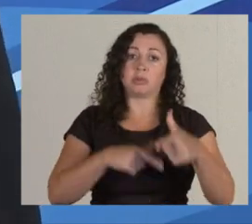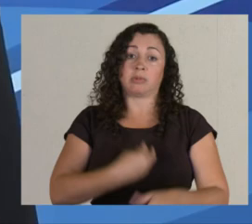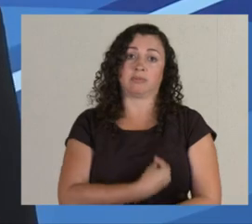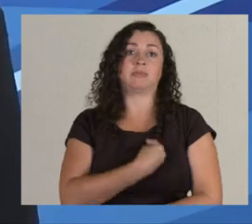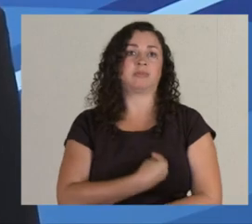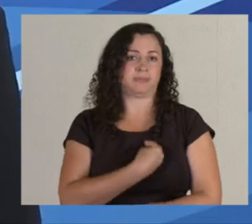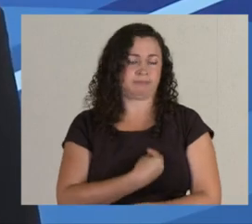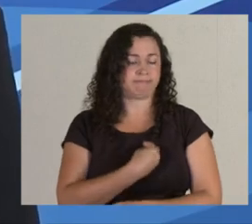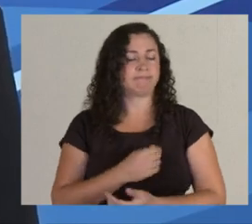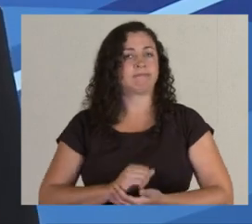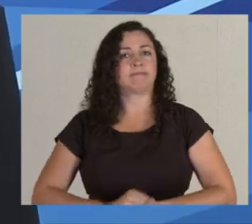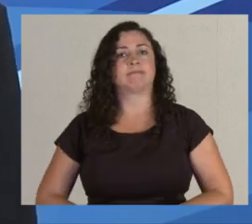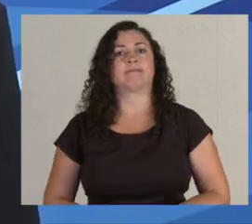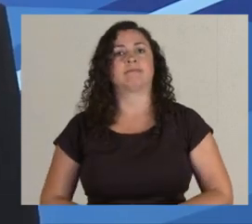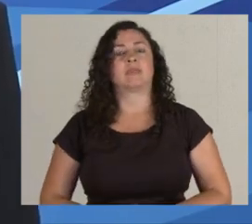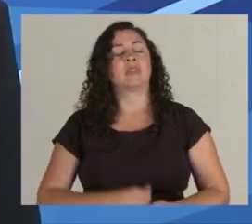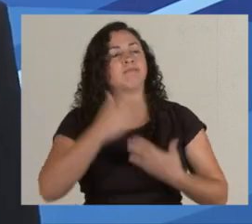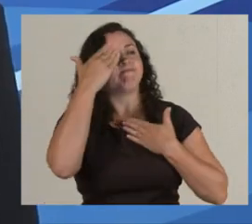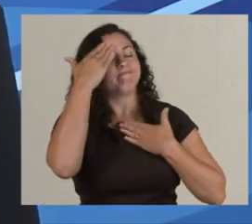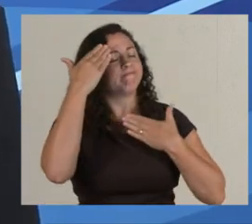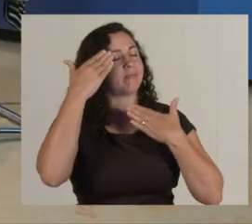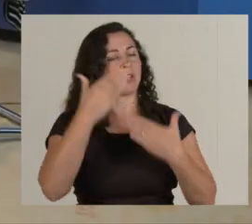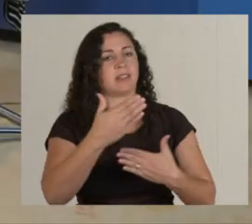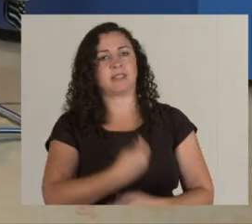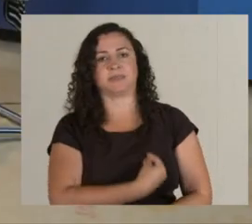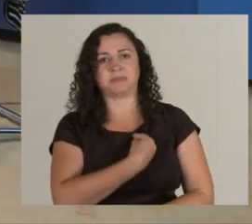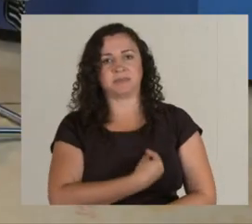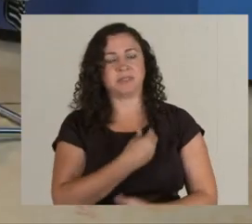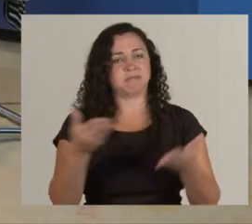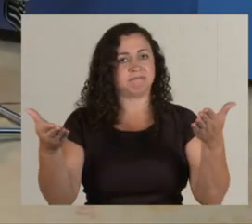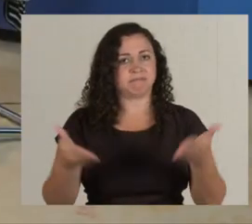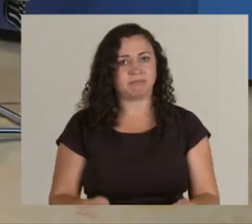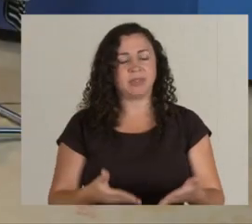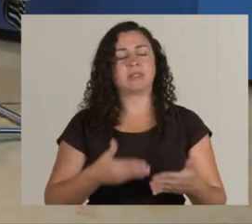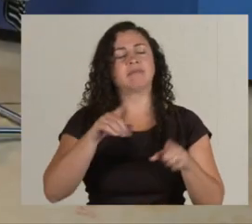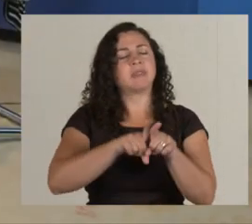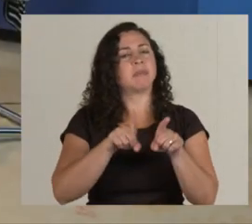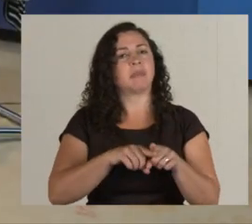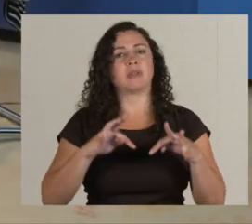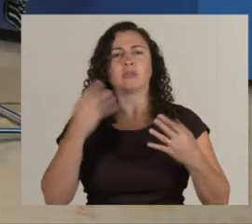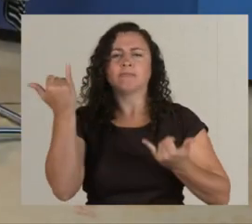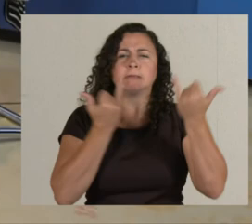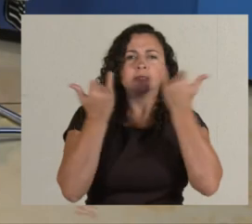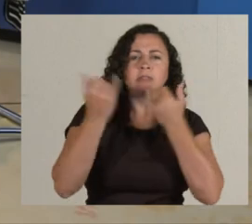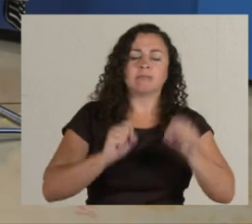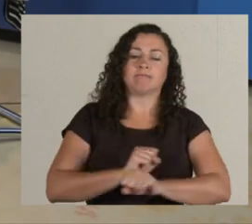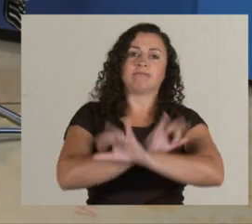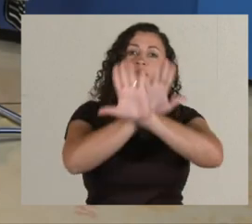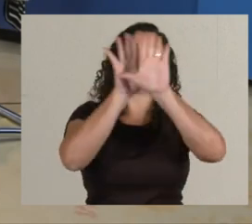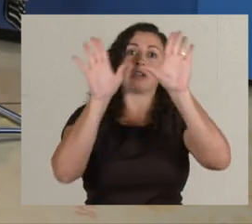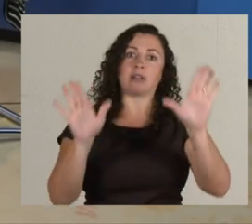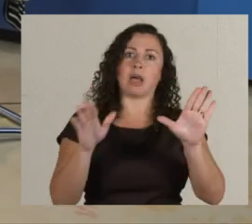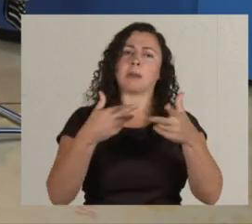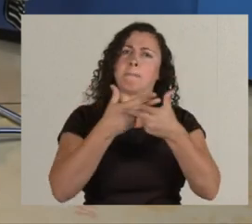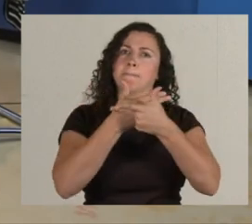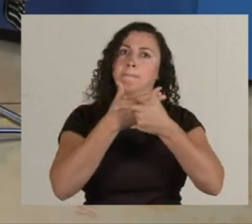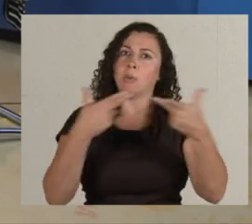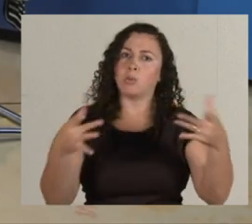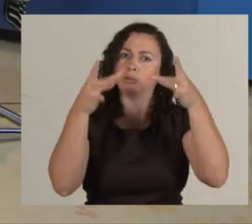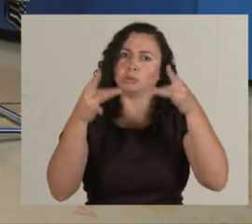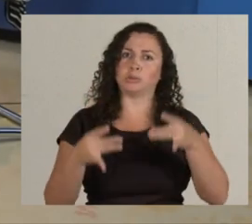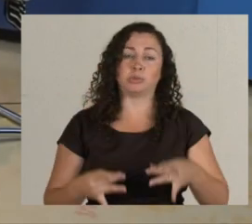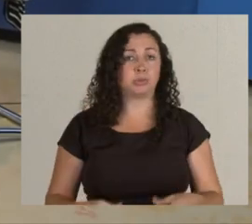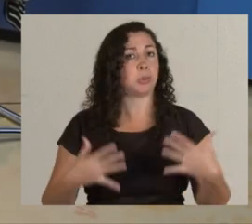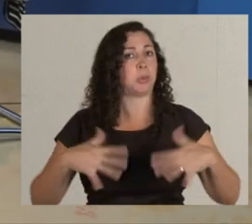está presente ali numa sessão, né? Eu agradeço a presença, agradeço as informações, os esclarecimentos que não foram